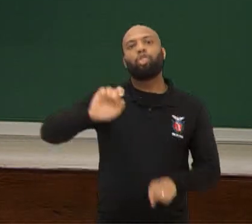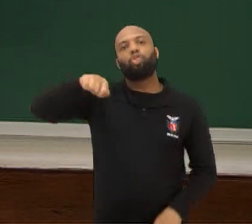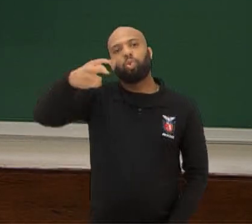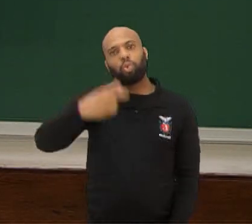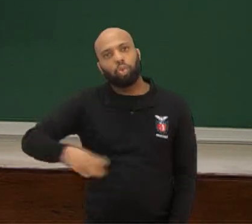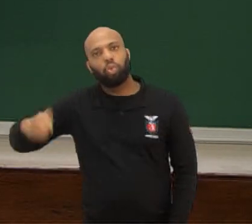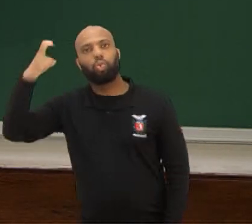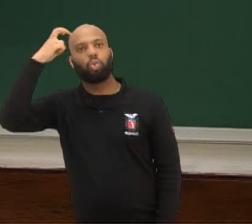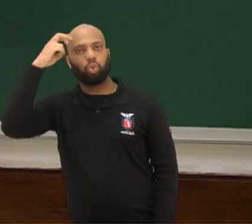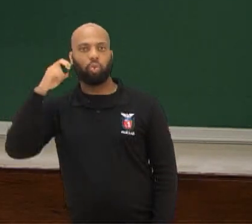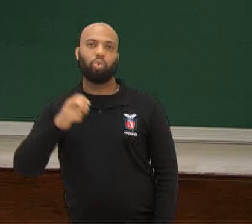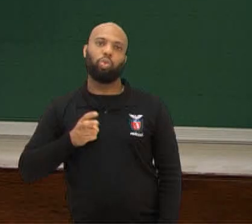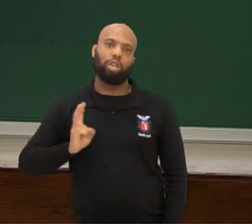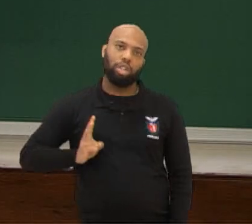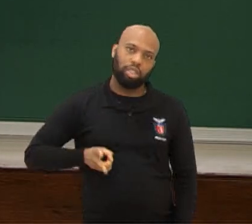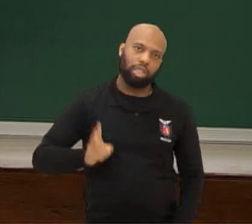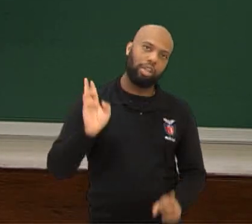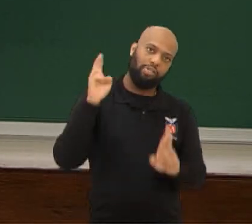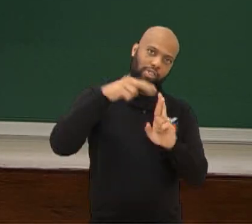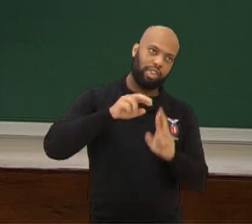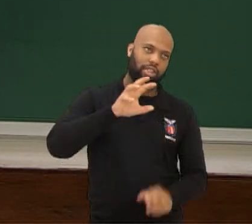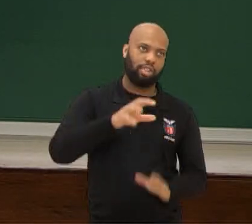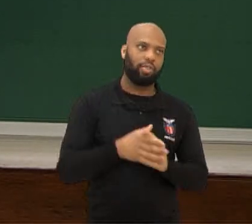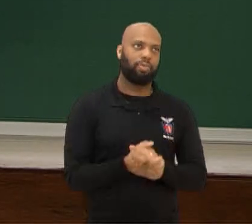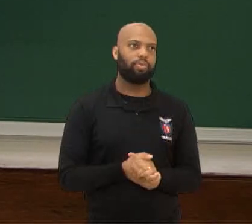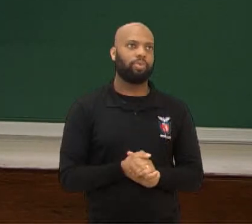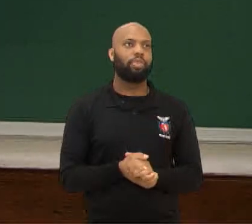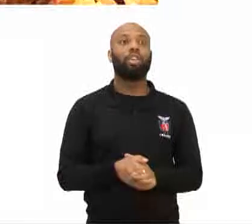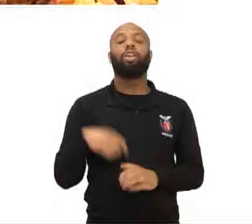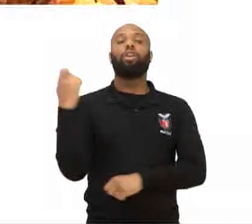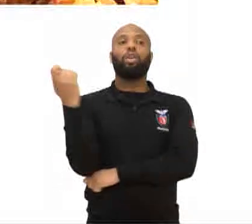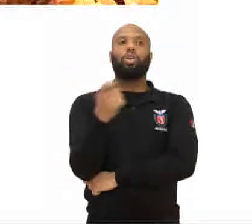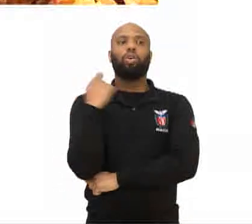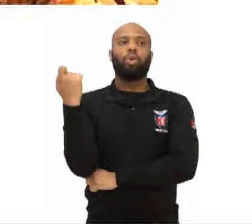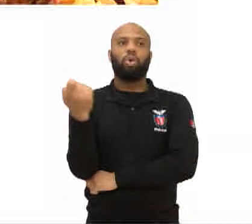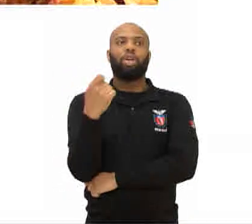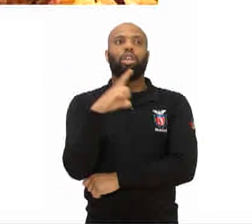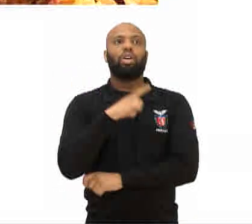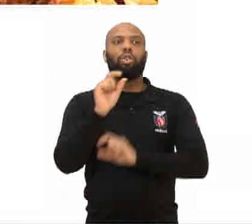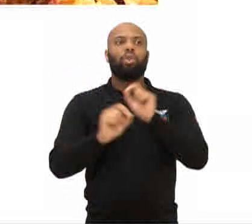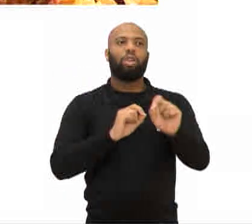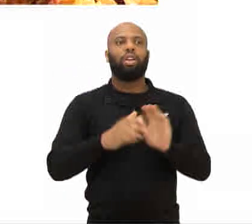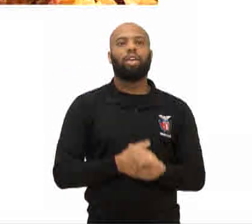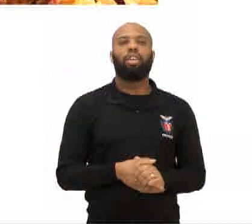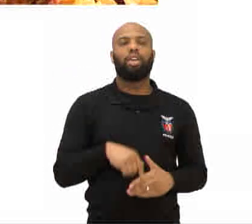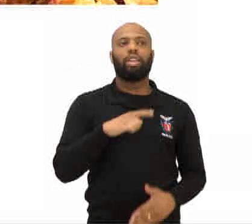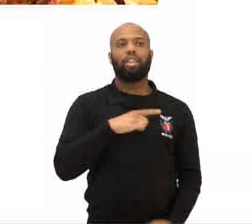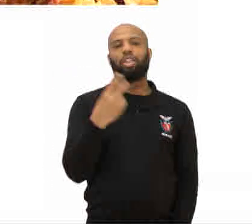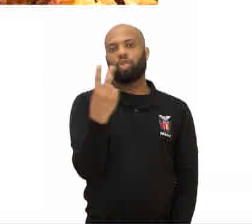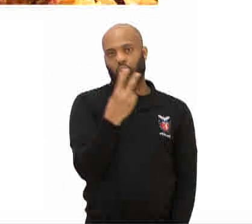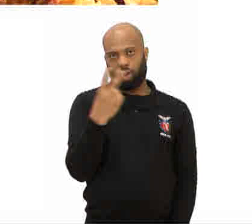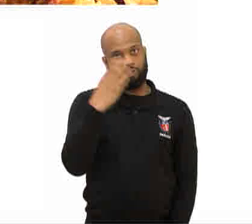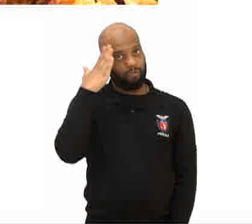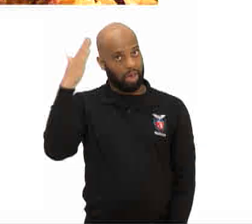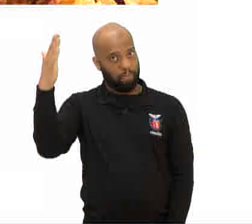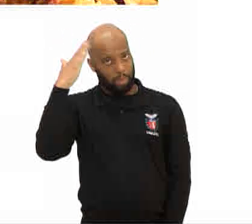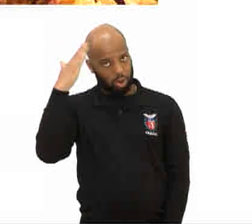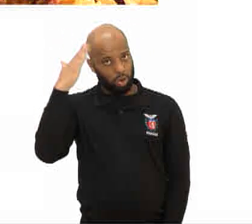cultural aí que a gente se refere. E no Rio Grande do Sul nós vamos ter 2 que são